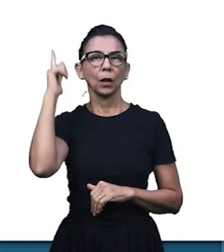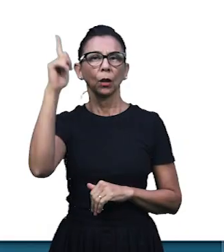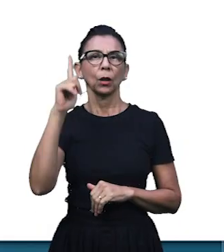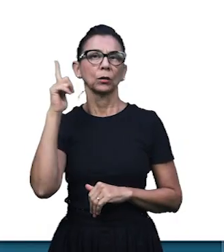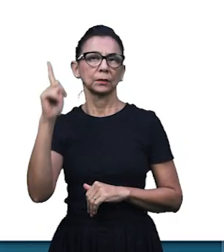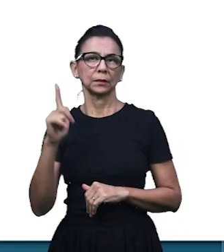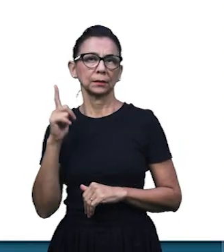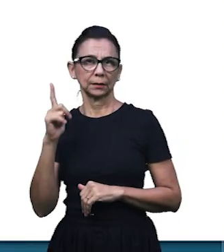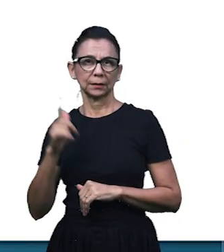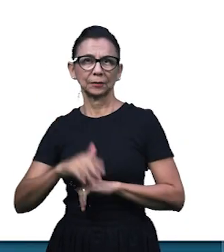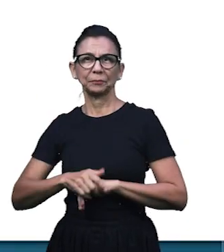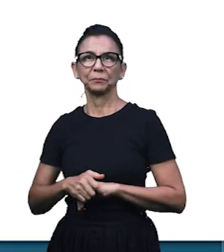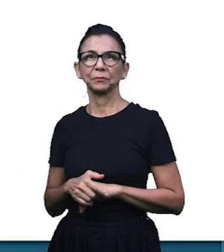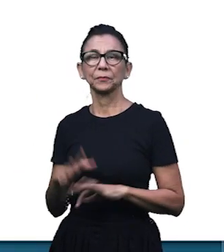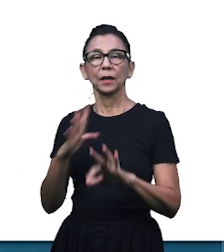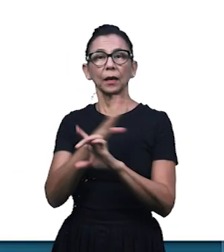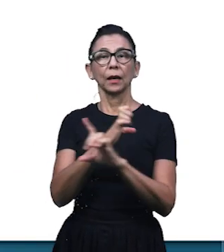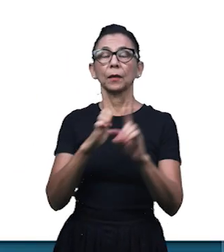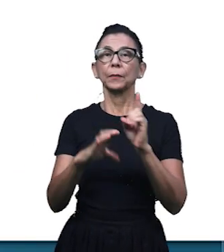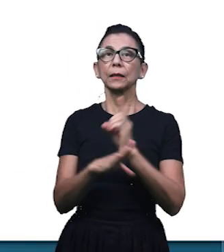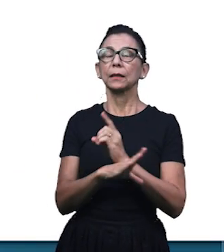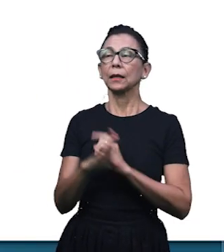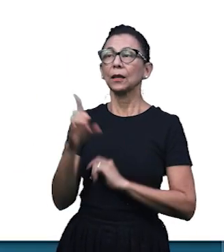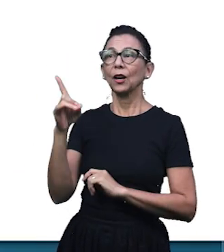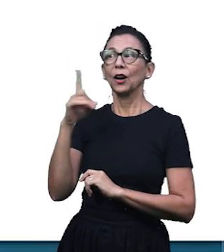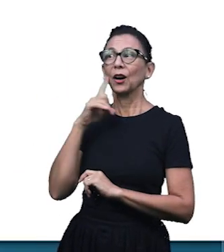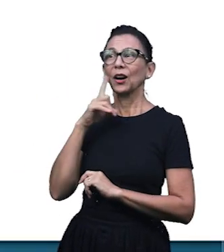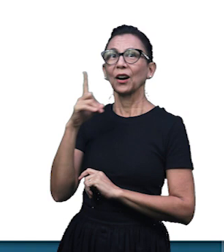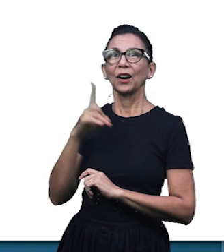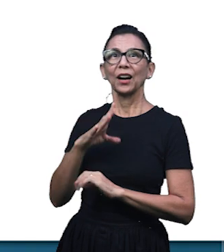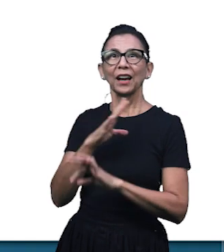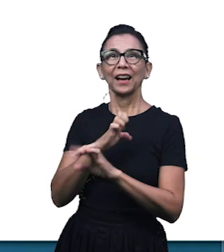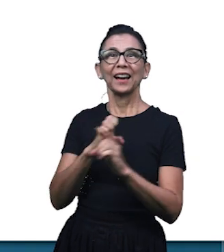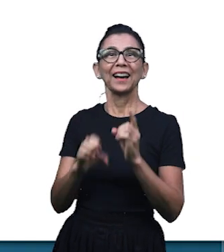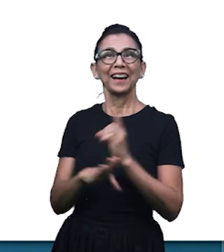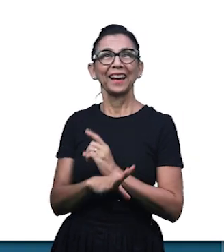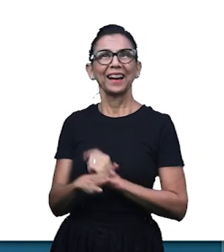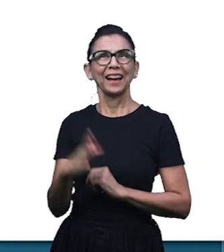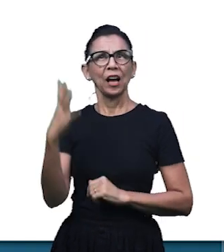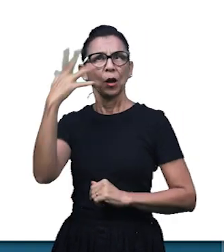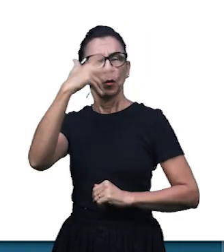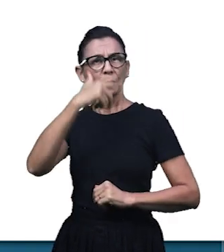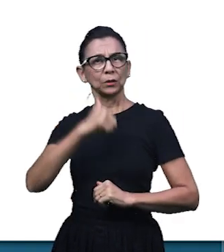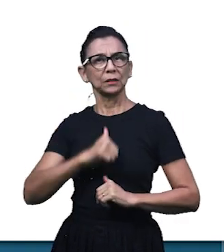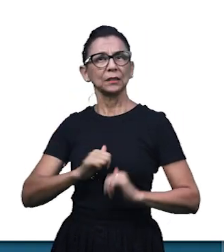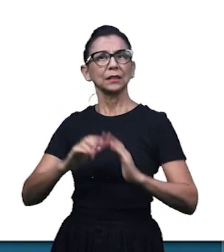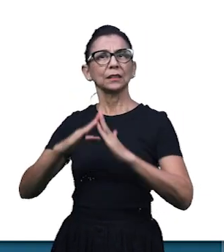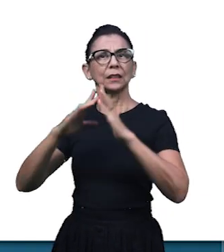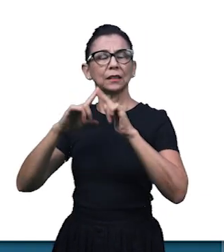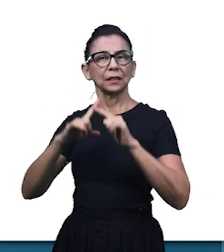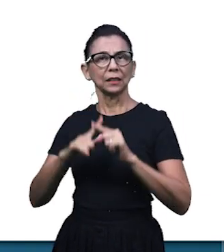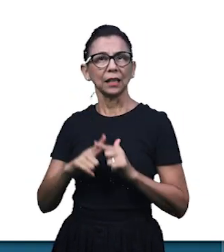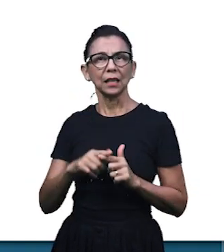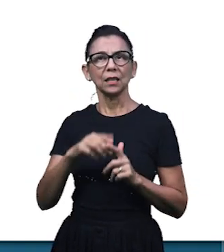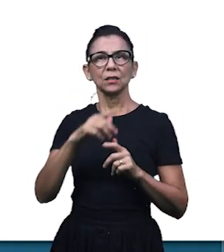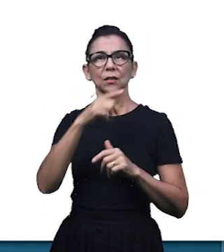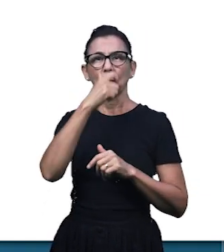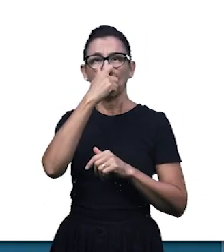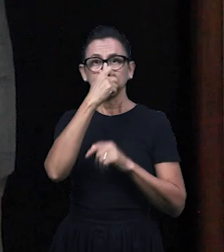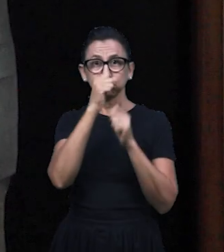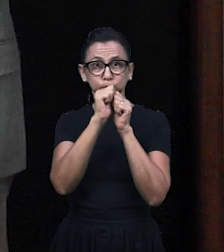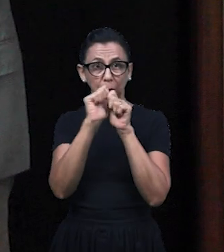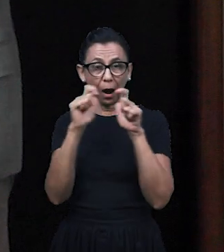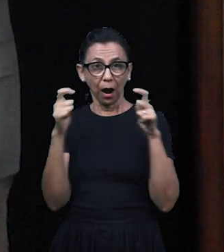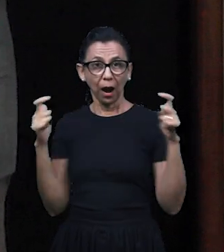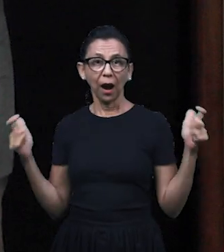a Escola Bíblica Dominical na nossa igreja lá em Londres. Olha que beleza, a igreja muito bonita ali, os irmãos participando da Escola Bíblica